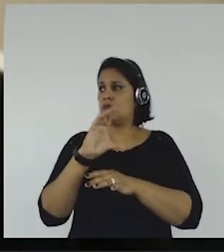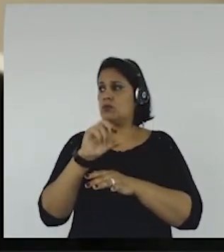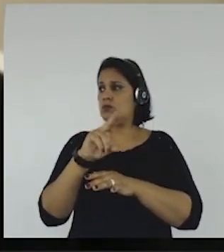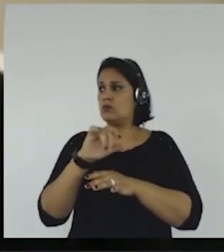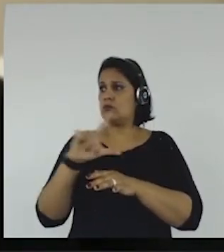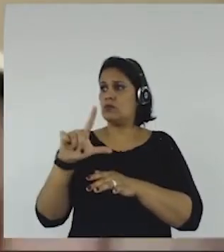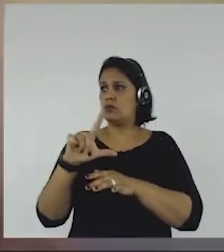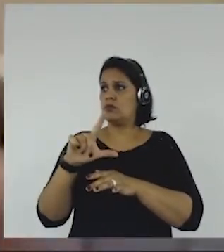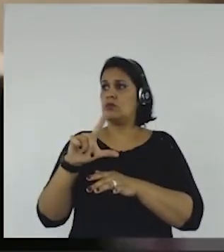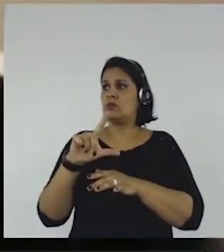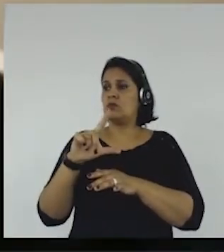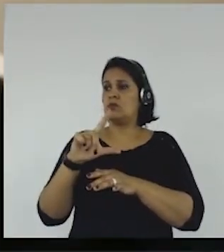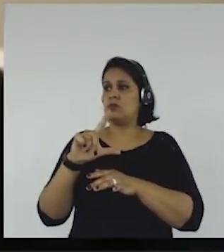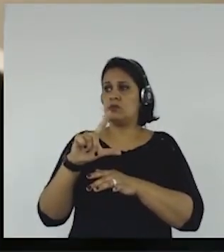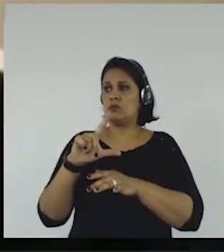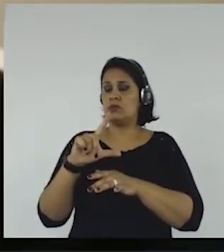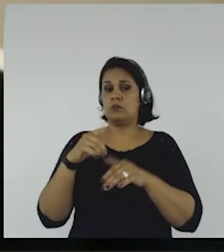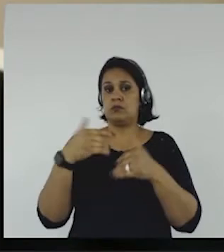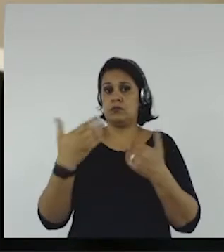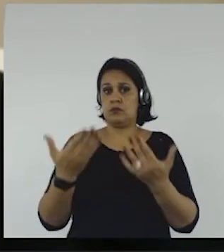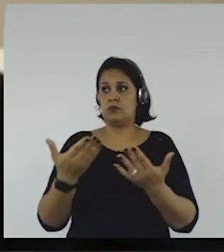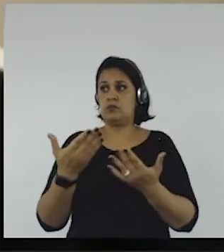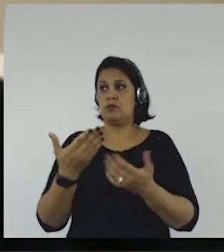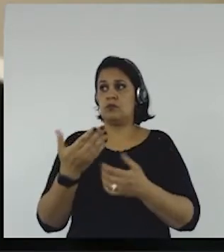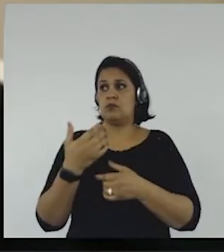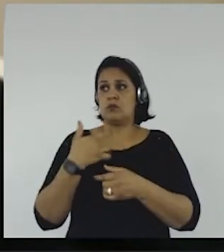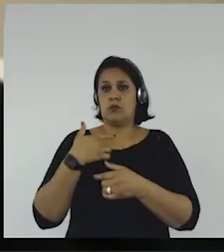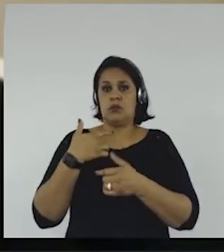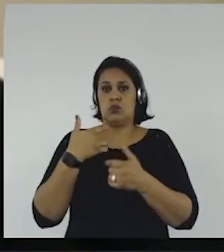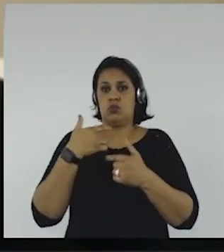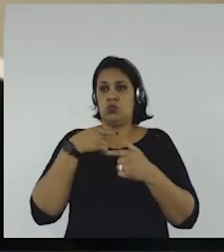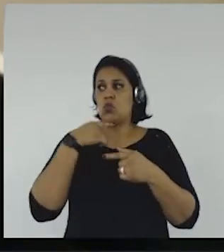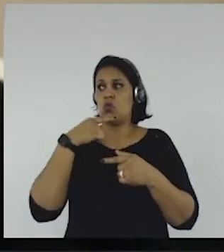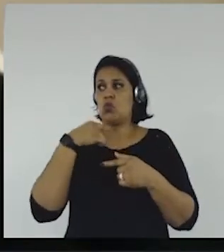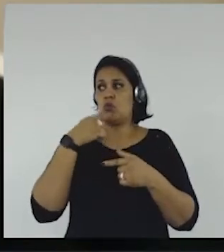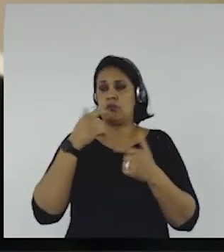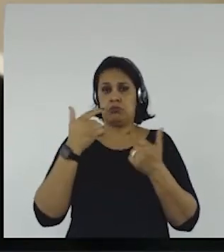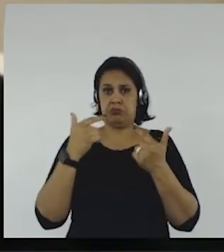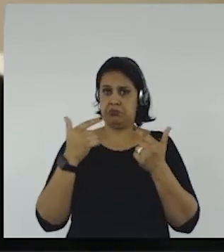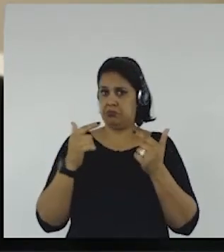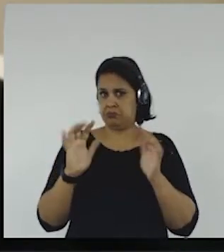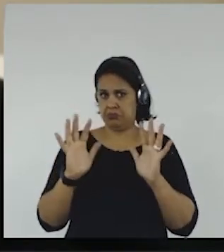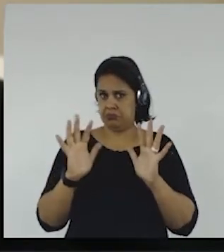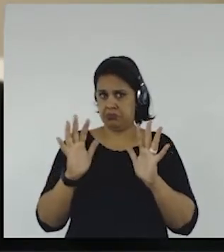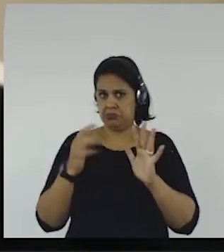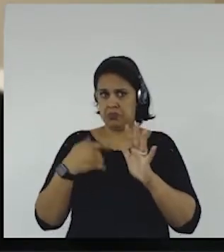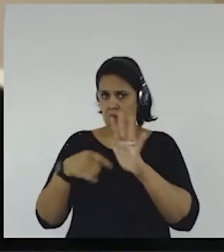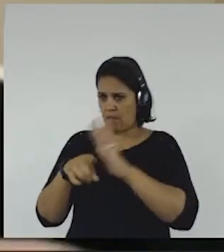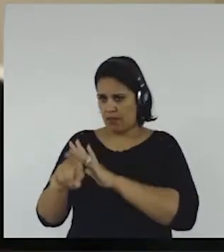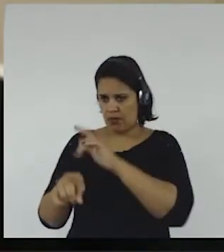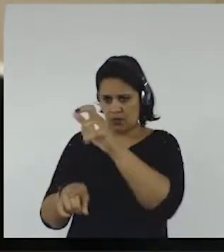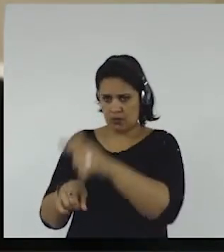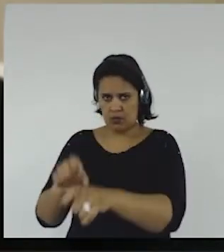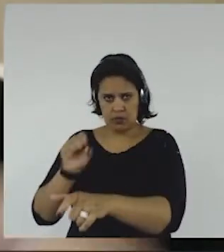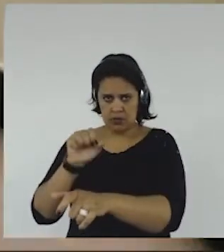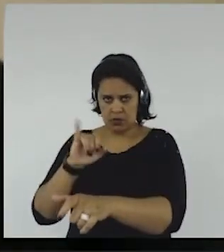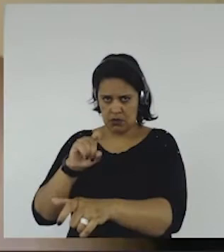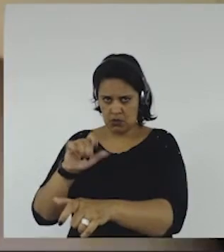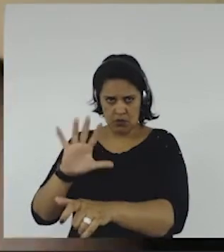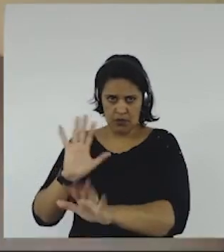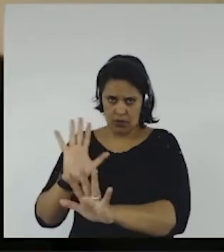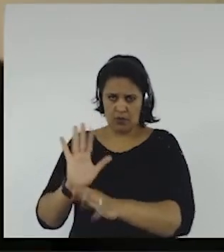Não tenho dúvida, embora não tenha perguntado ao professor Silvio Capanema isso, de que